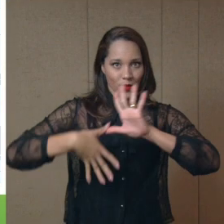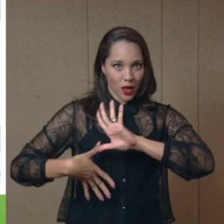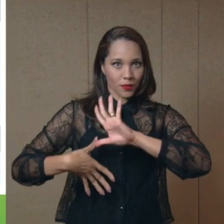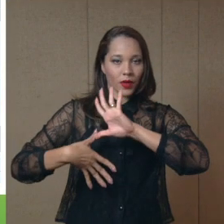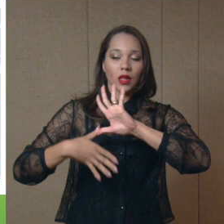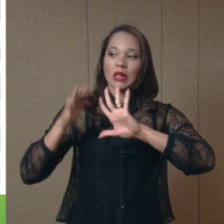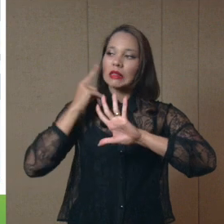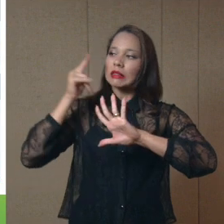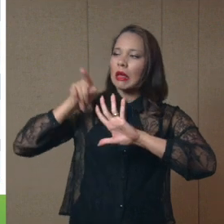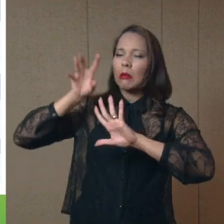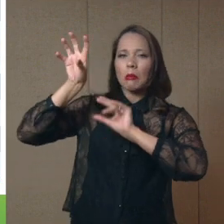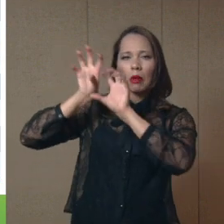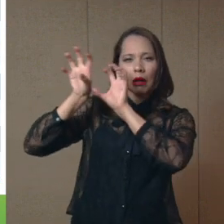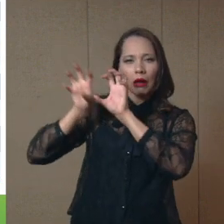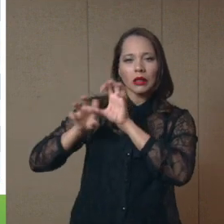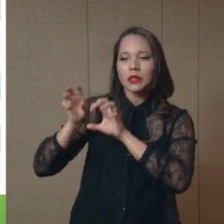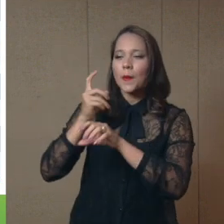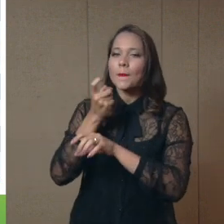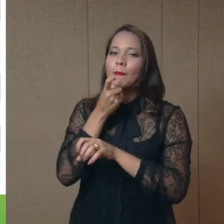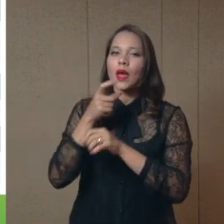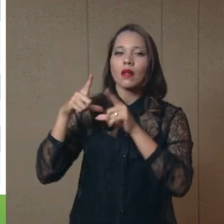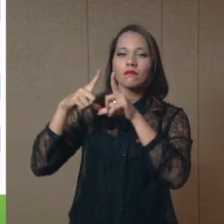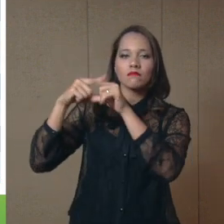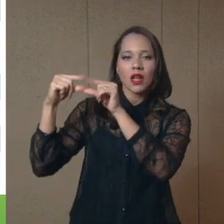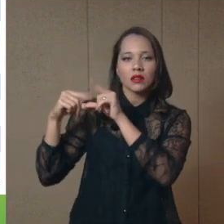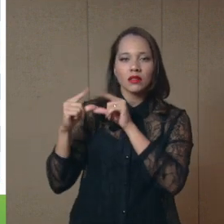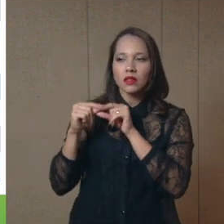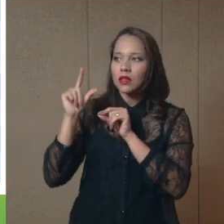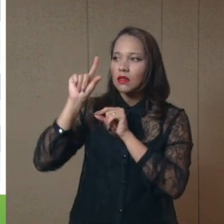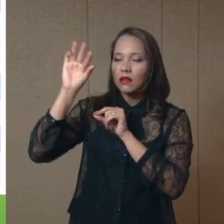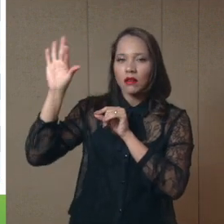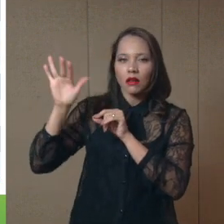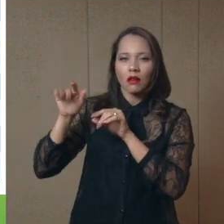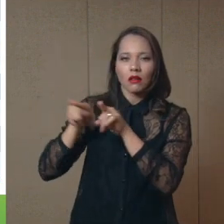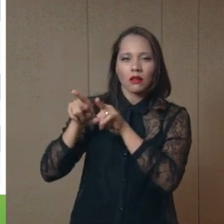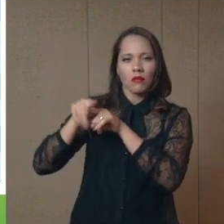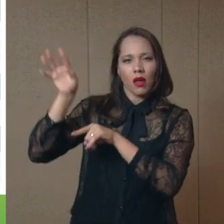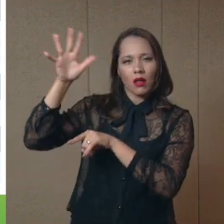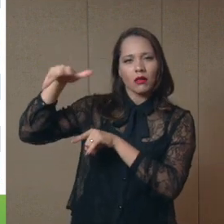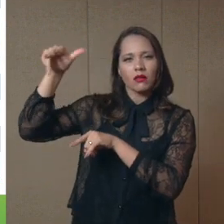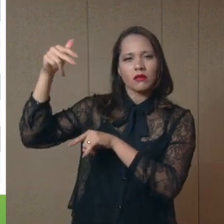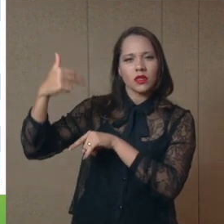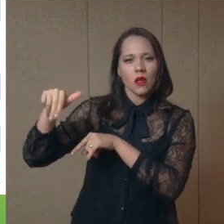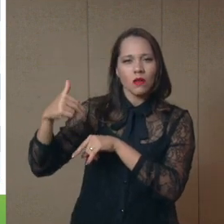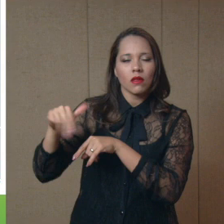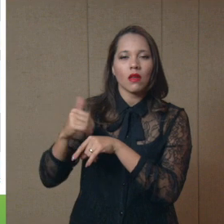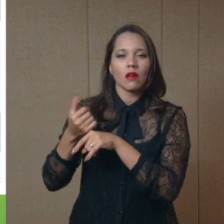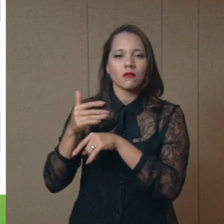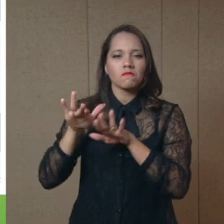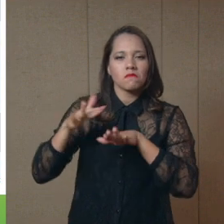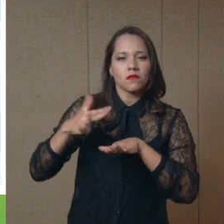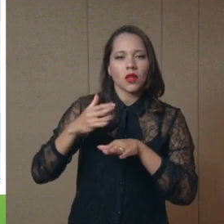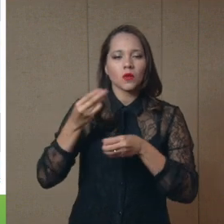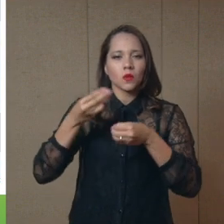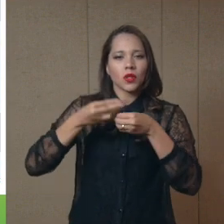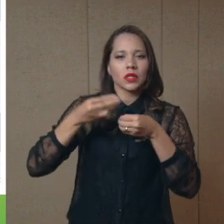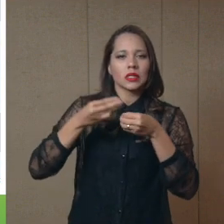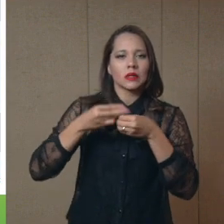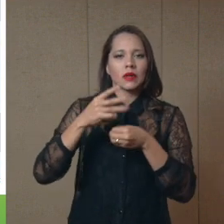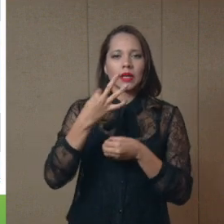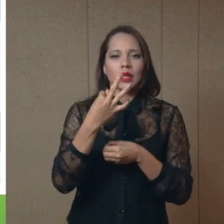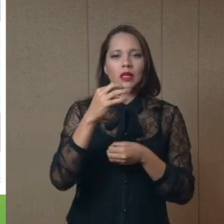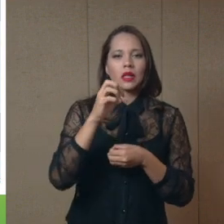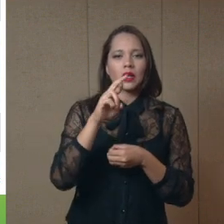tem uma mancha entorno do distrito federal é também ali no nordeste entre os municípios de teresina e